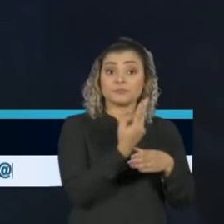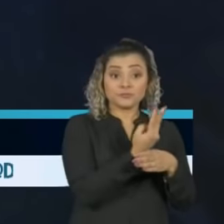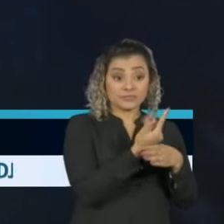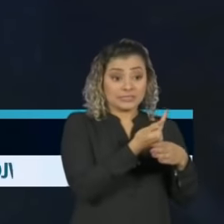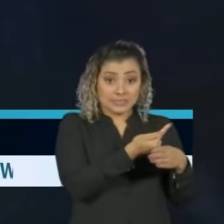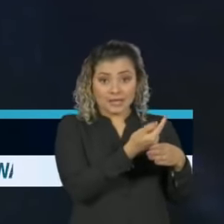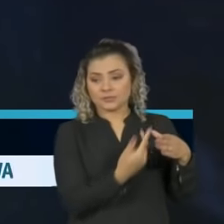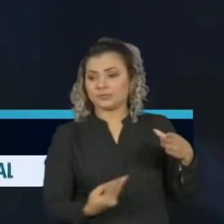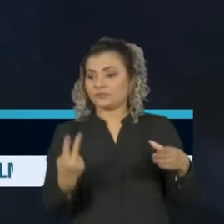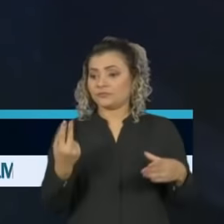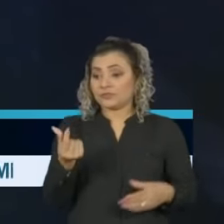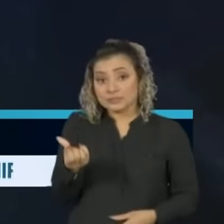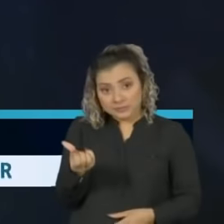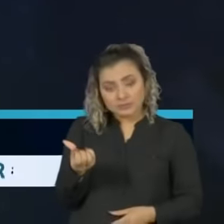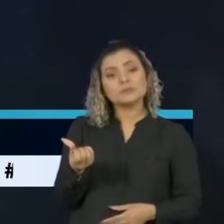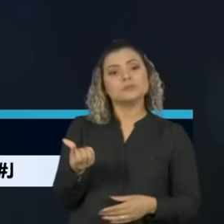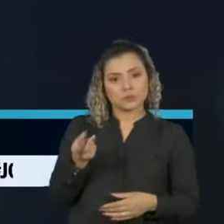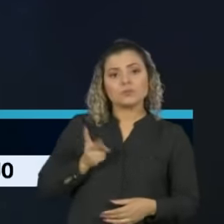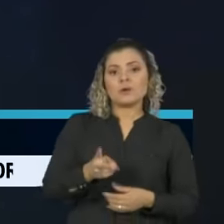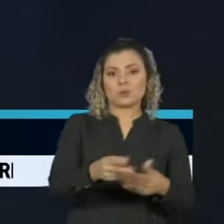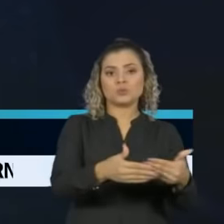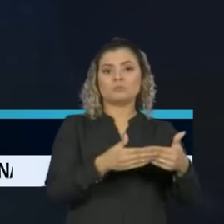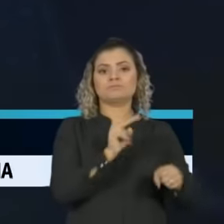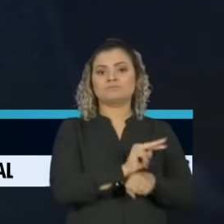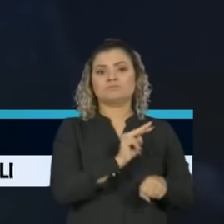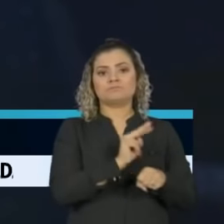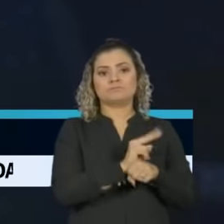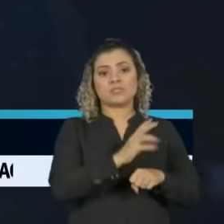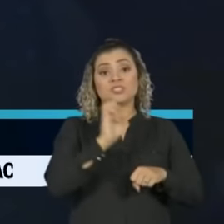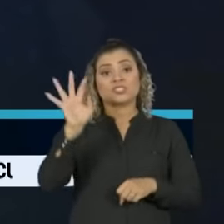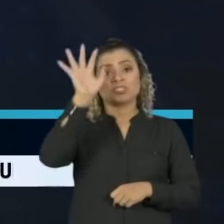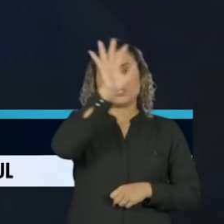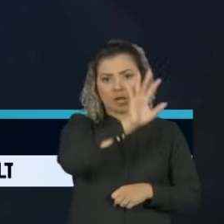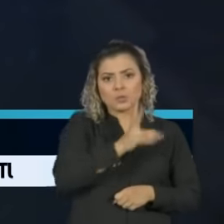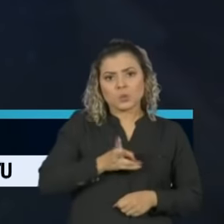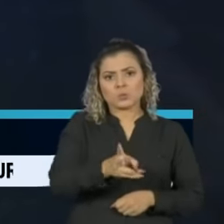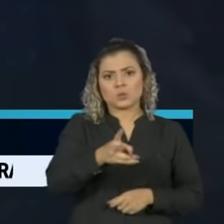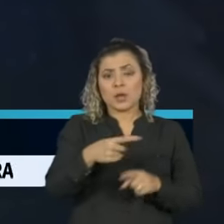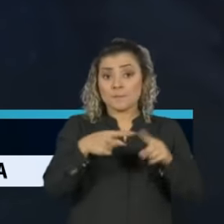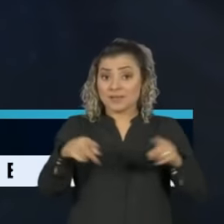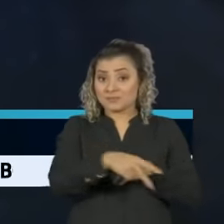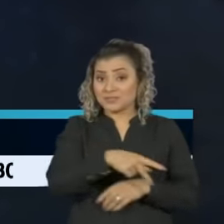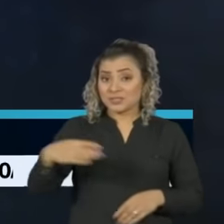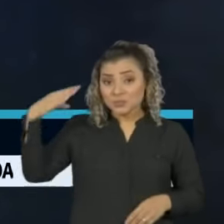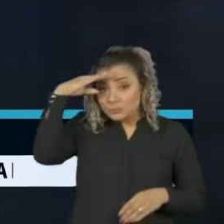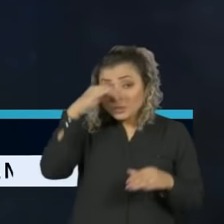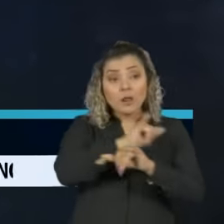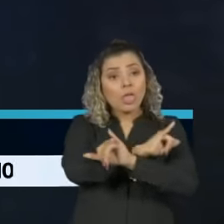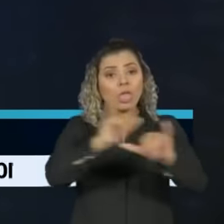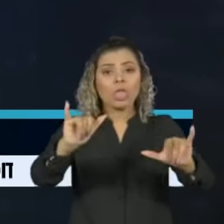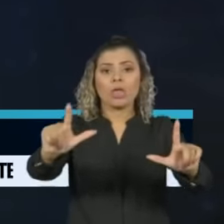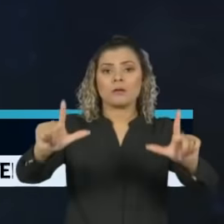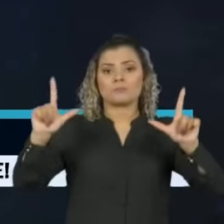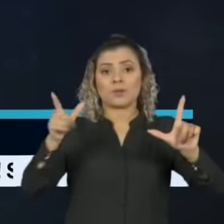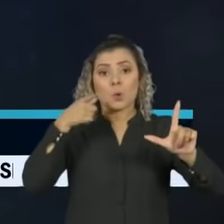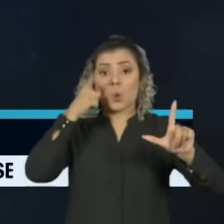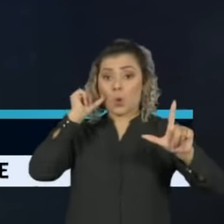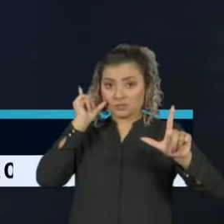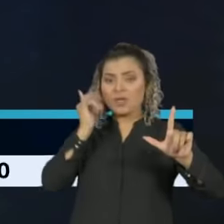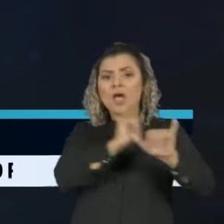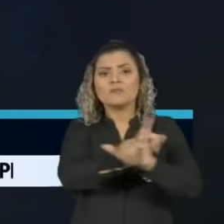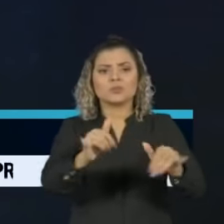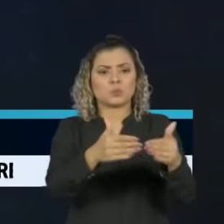27 governadores do país vão manter as restrições para combater o coronavírus, mesmo após o pronunciamento do presidente Jair Bolsonaro pedindo o